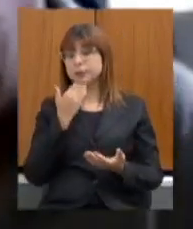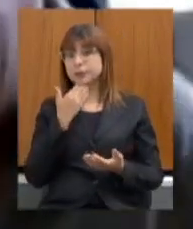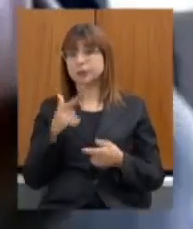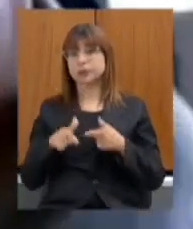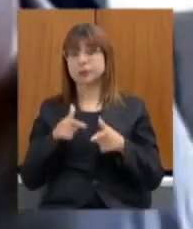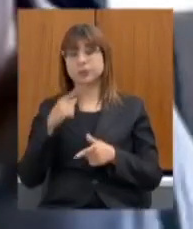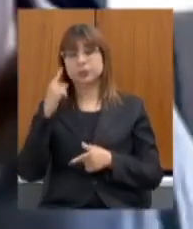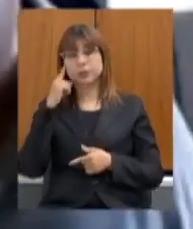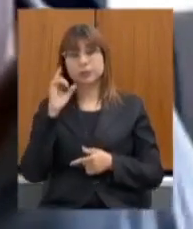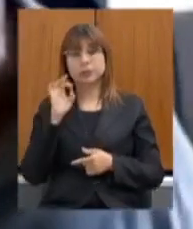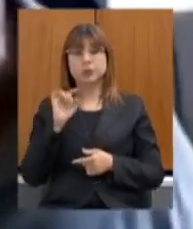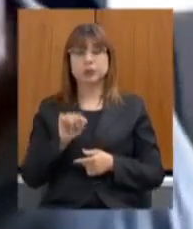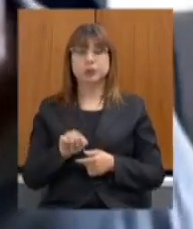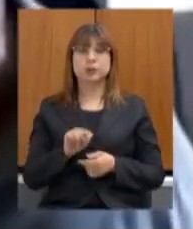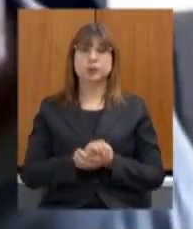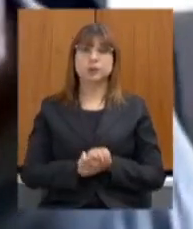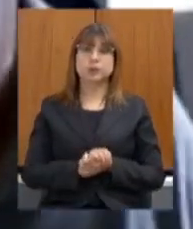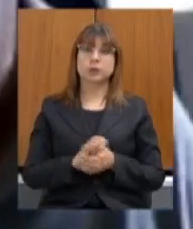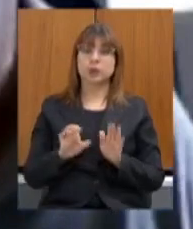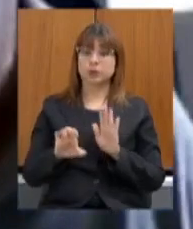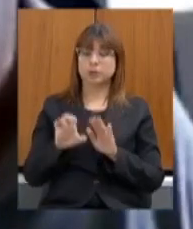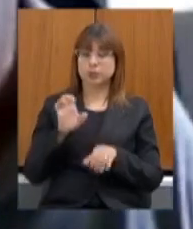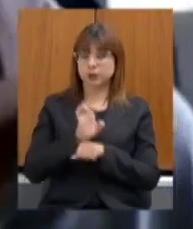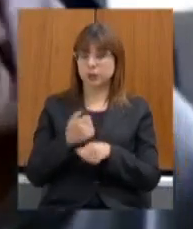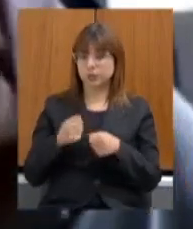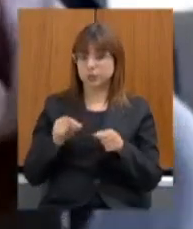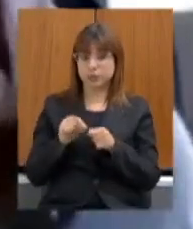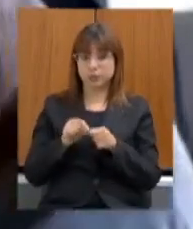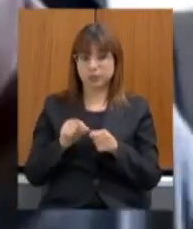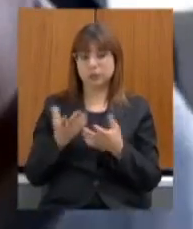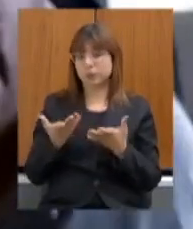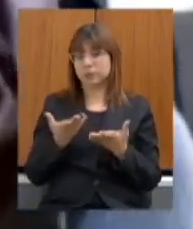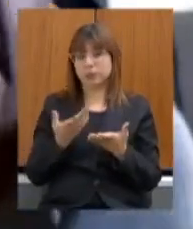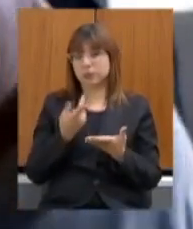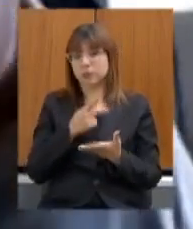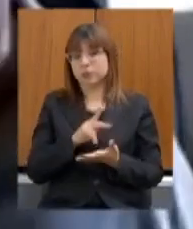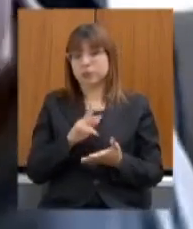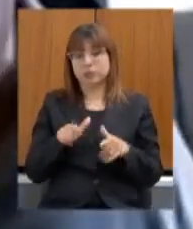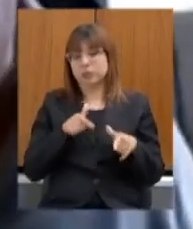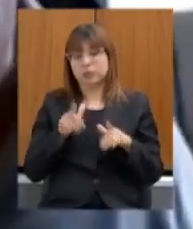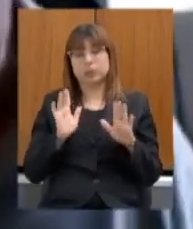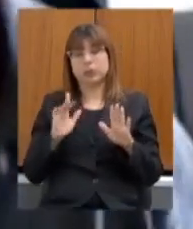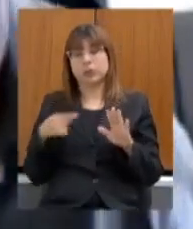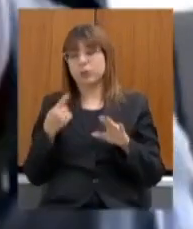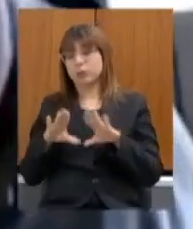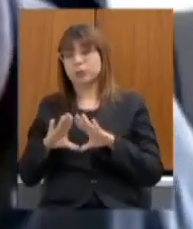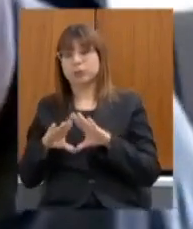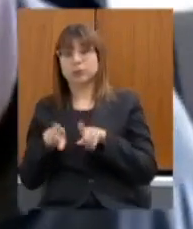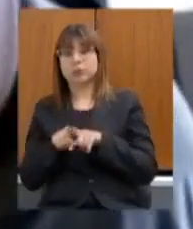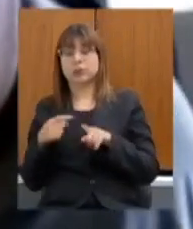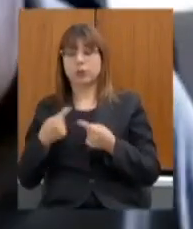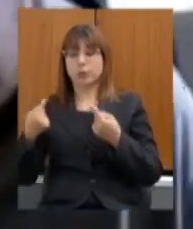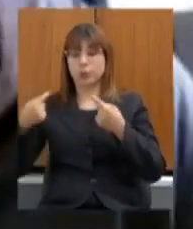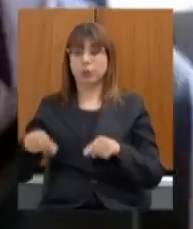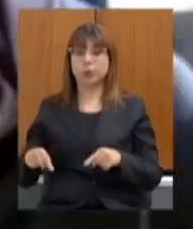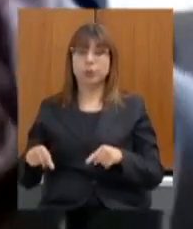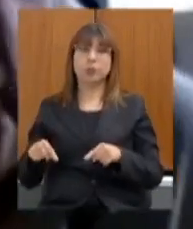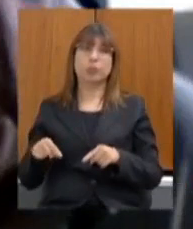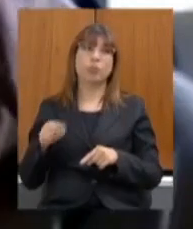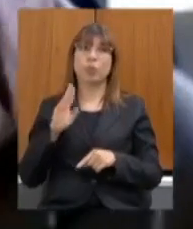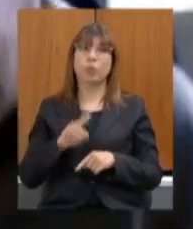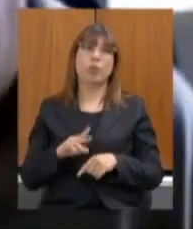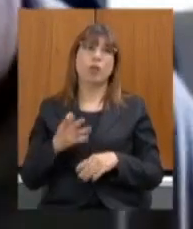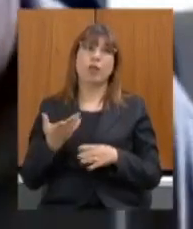sobre essa lenda. O Estado tem que fazer a parte dele e nós, a Assembleia, temos que fazer a nossa. Eu sou oposição, não é por uma questão